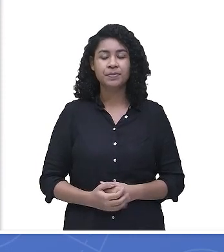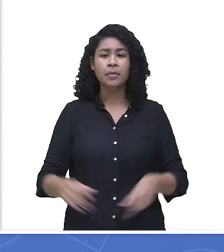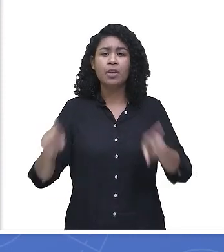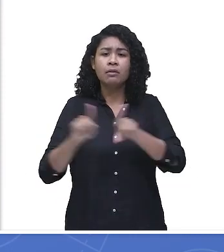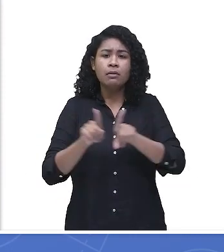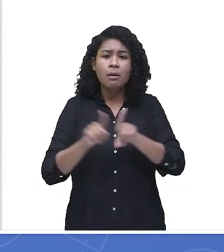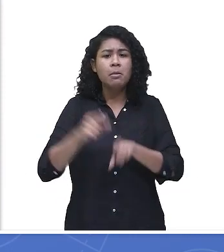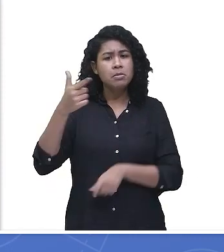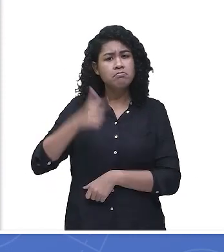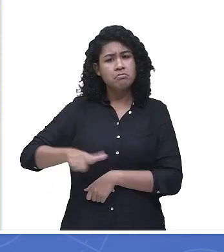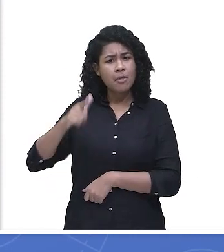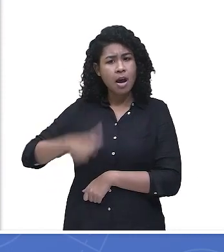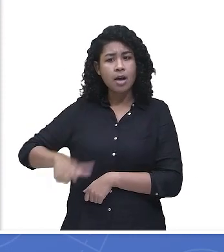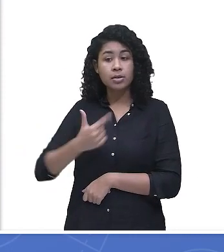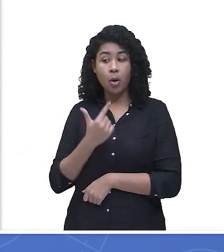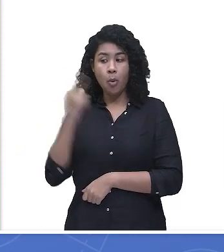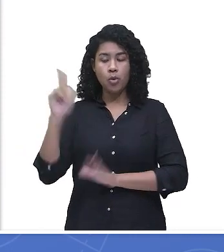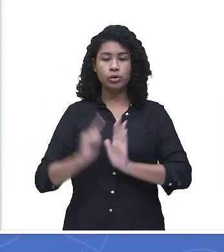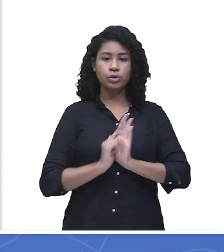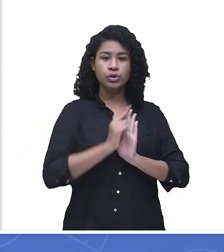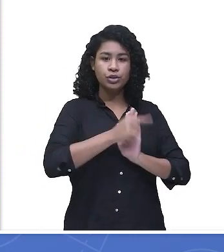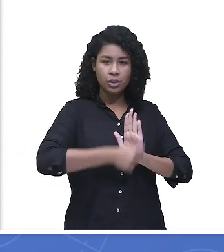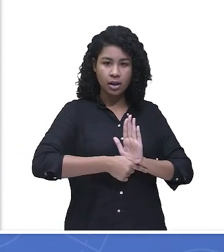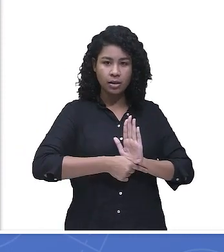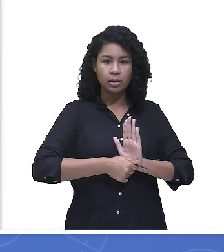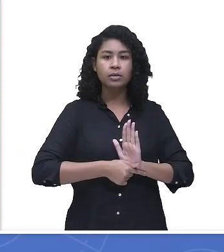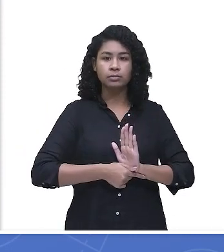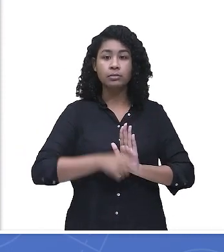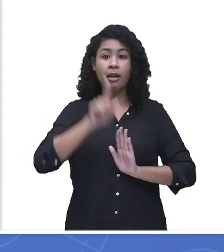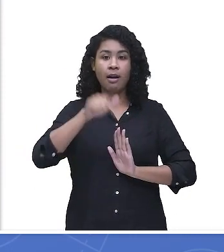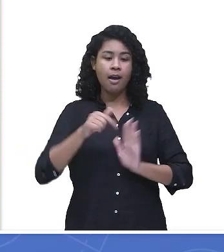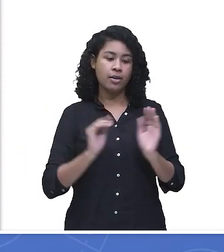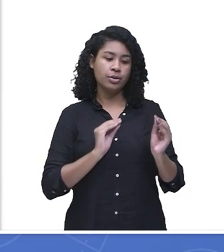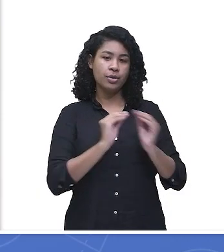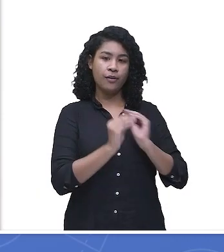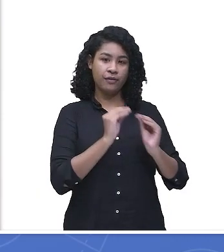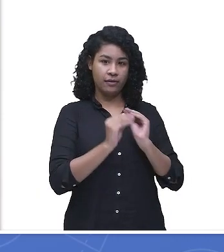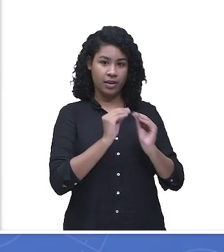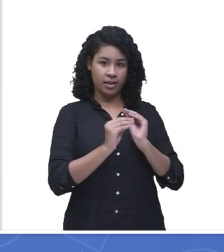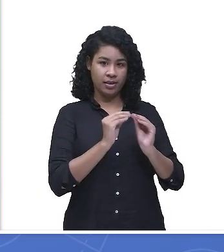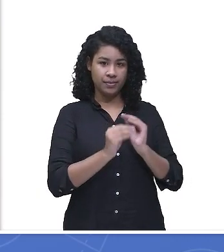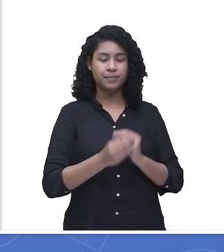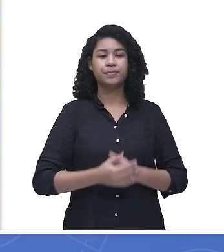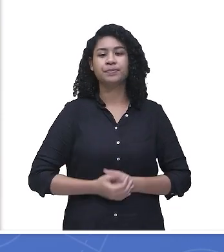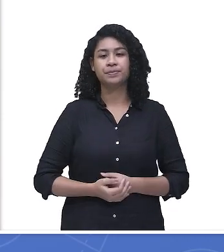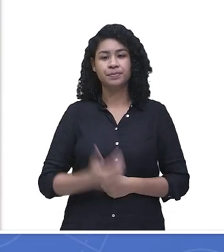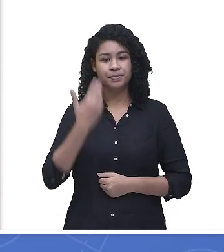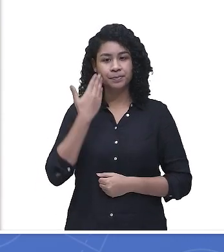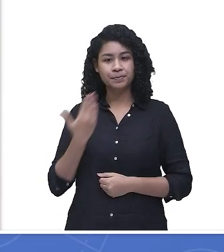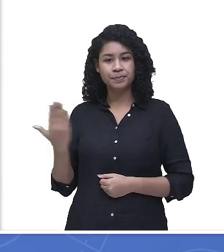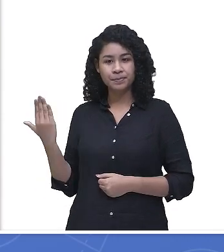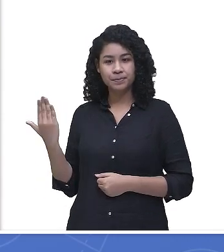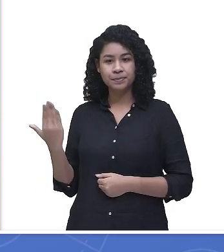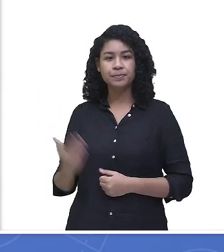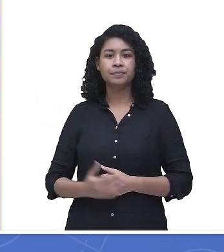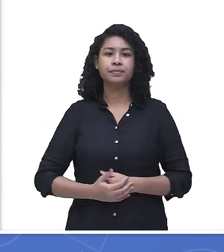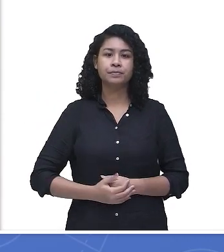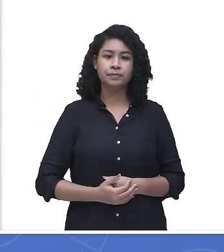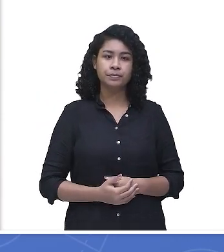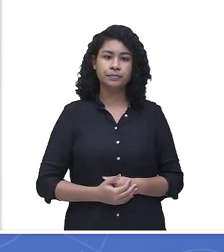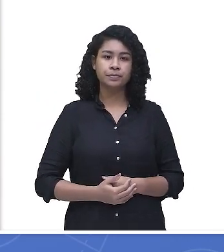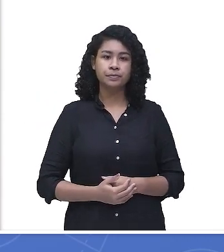em outro gênero, que é exatamente a novela. Colocando aí o nosso texto, olha só. A novela é um